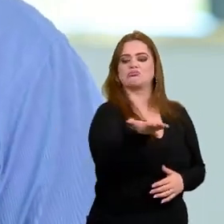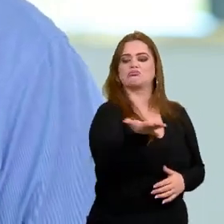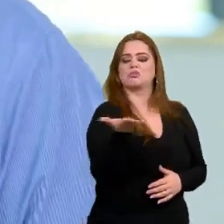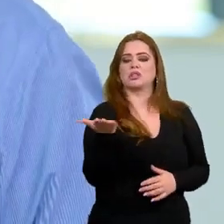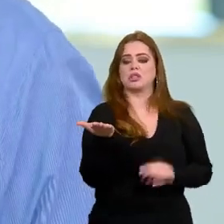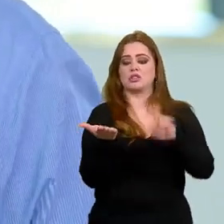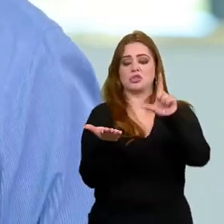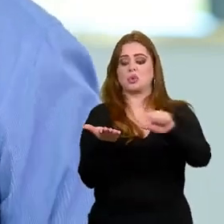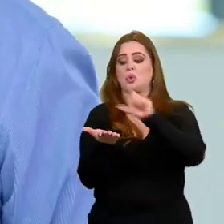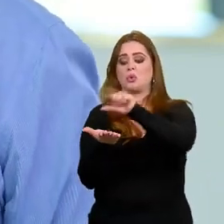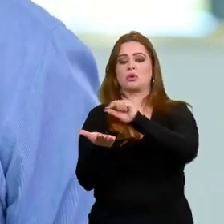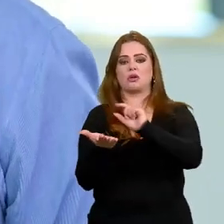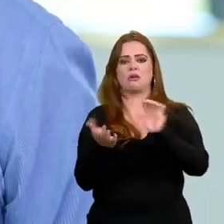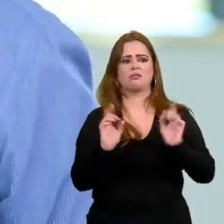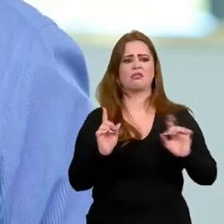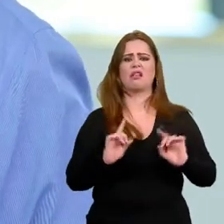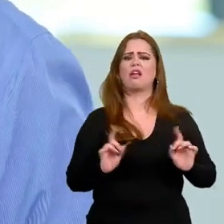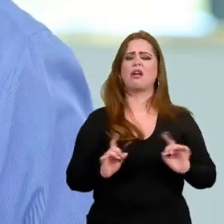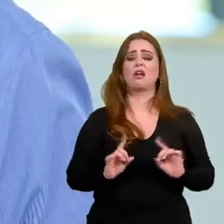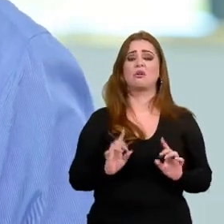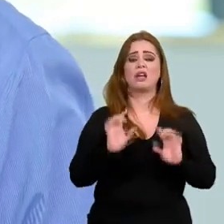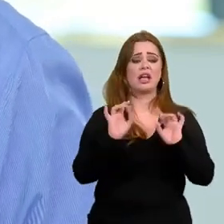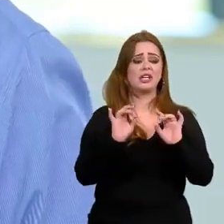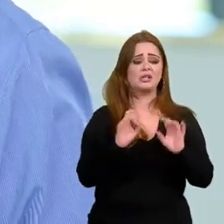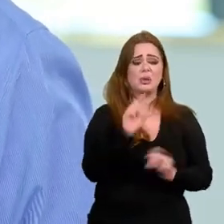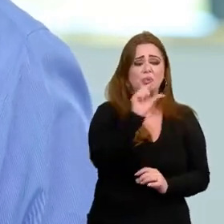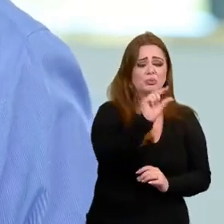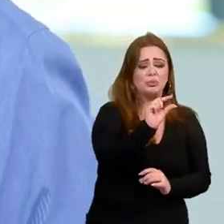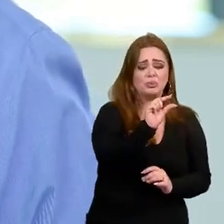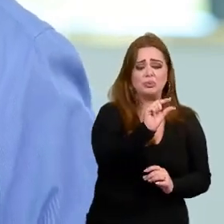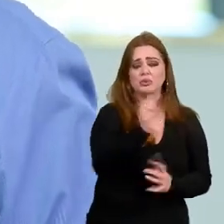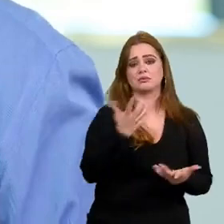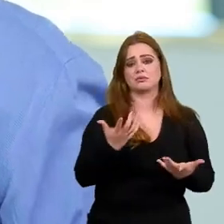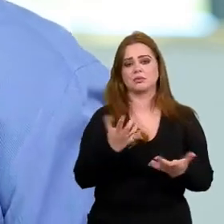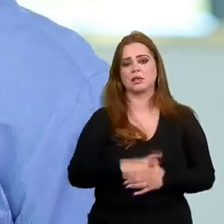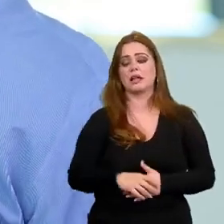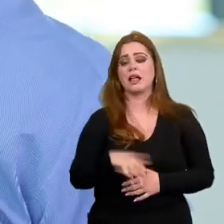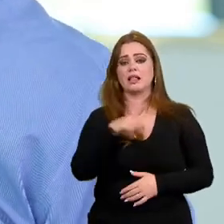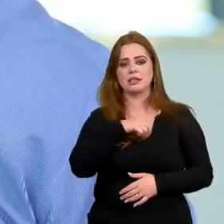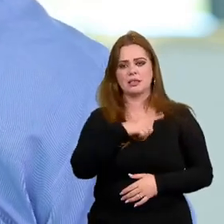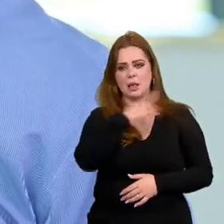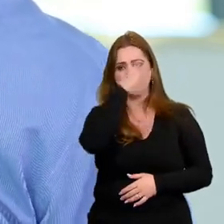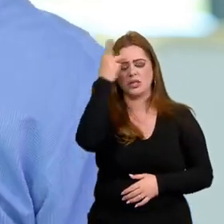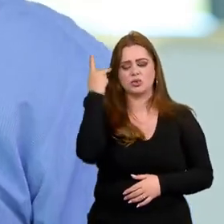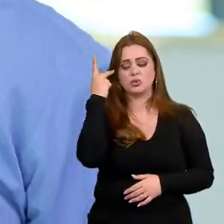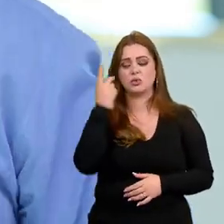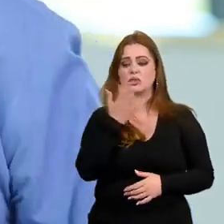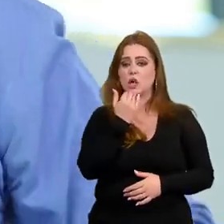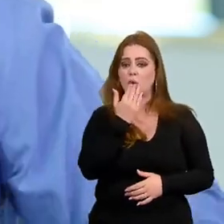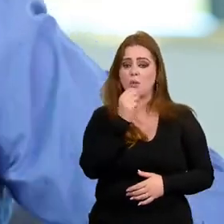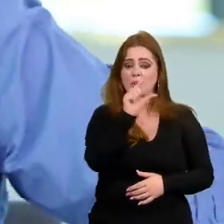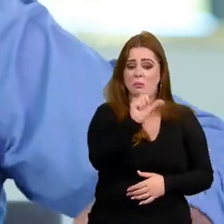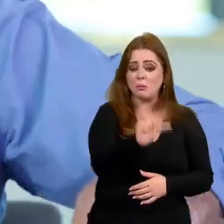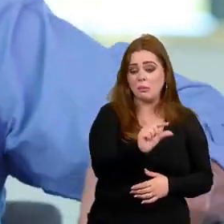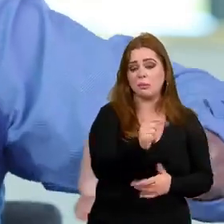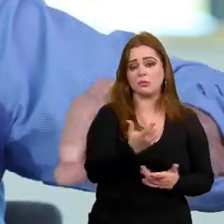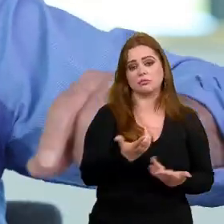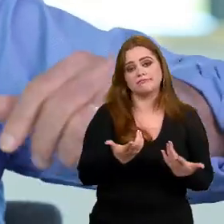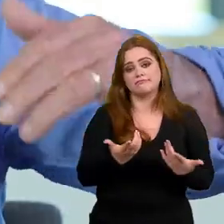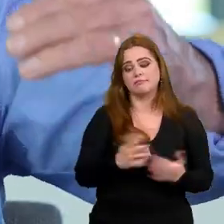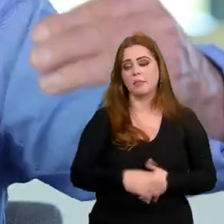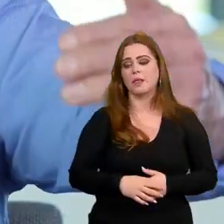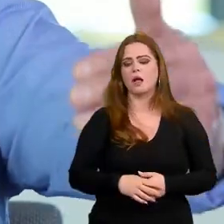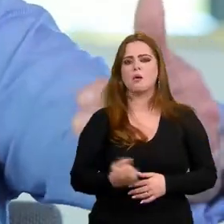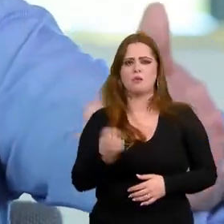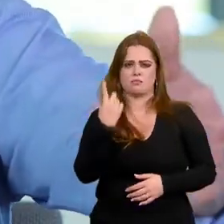aquele pouquinho ali, você come, e tem gente que come pouco. Não sei se é francês, uma vez eu vim comer com o Fernando Henrique Cardoso aqui, foi